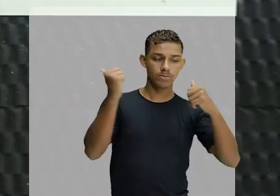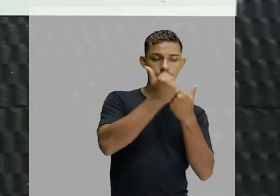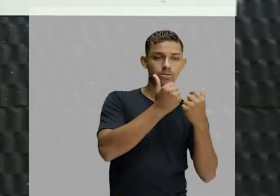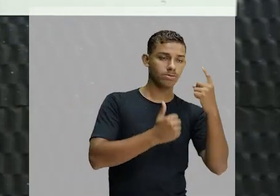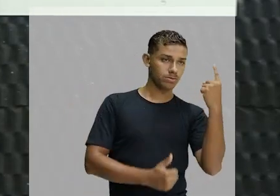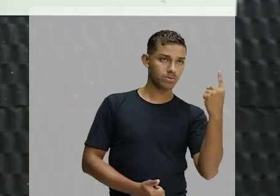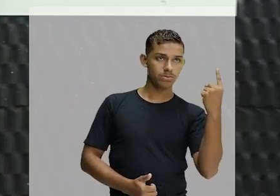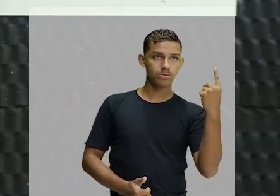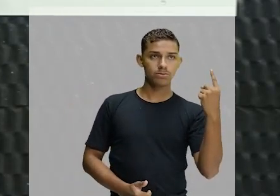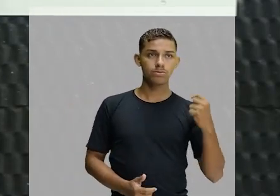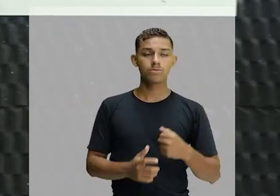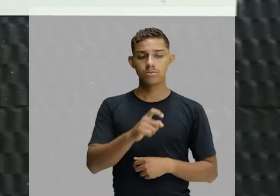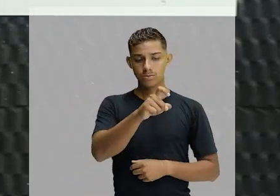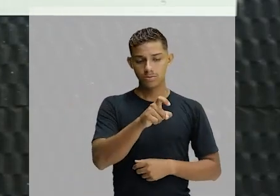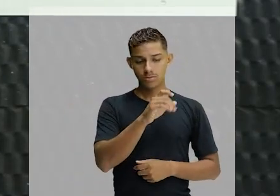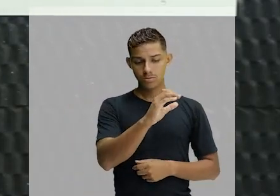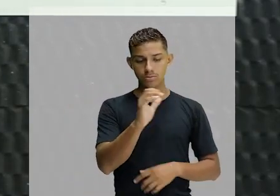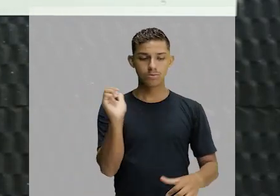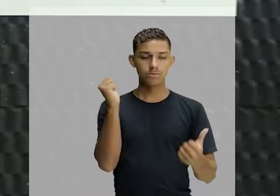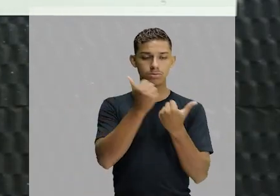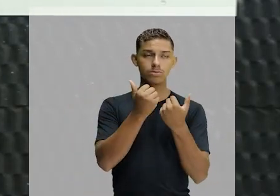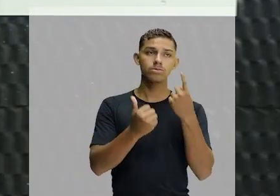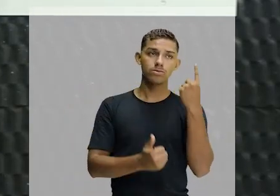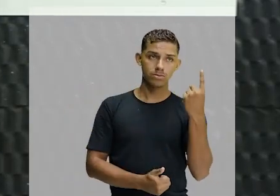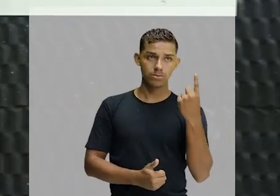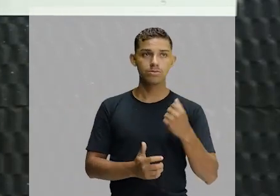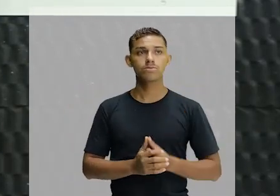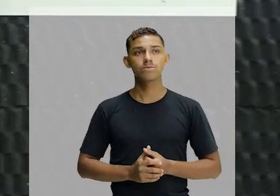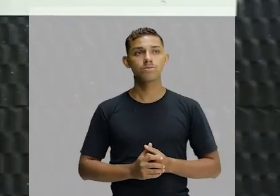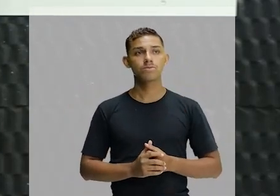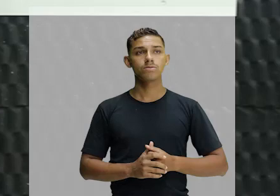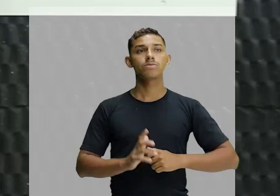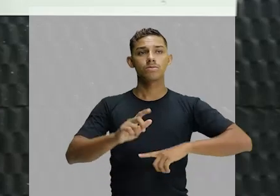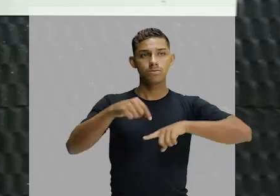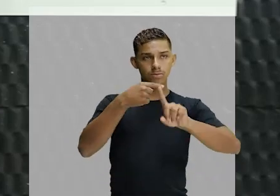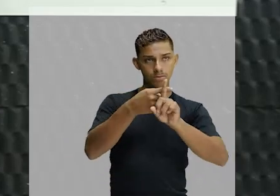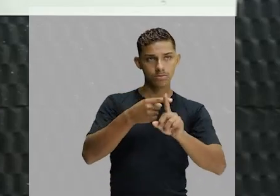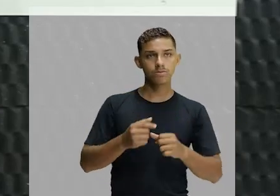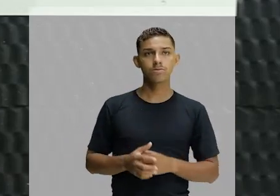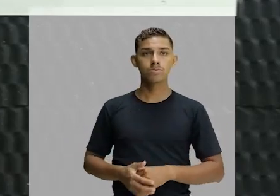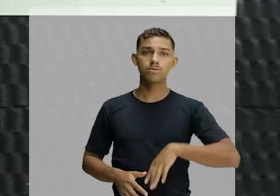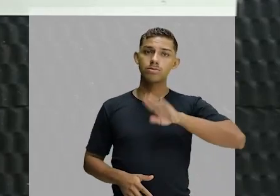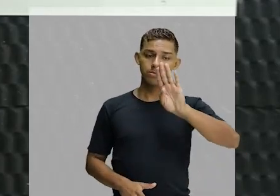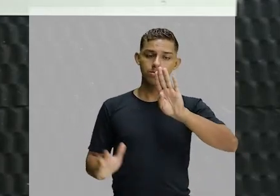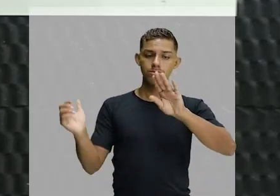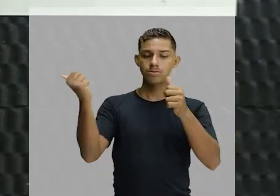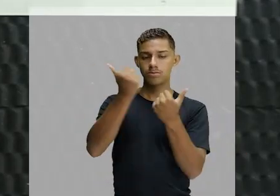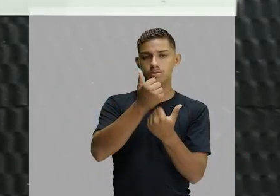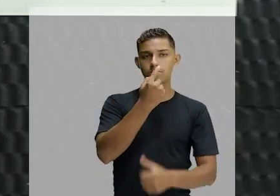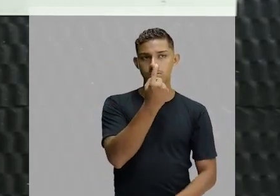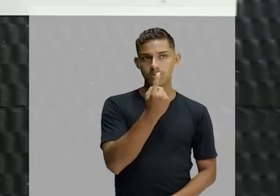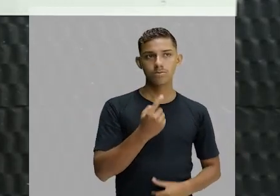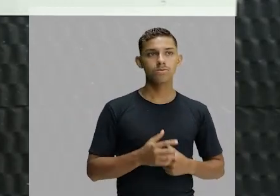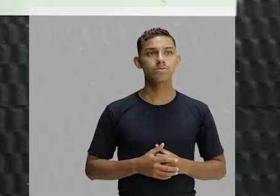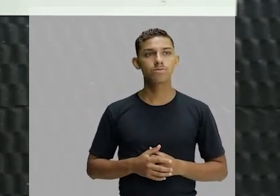1. X do ponto C é 1. Valor de B aqui, ó, é